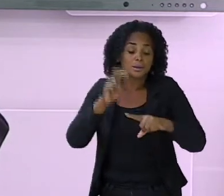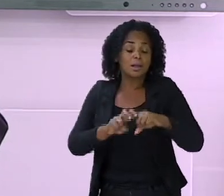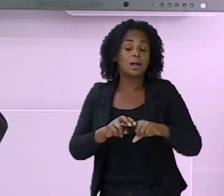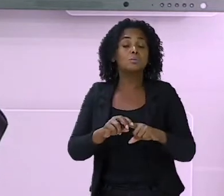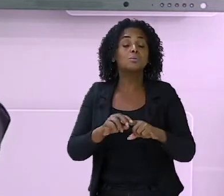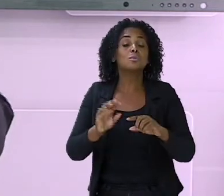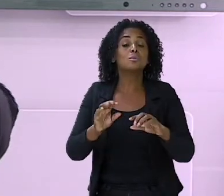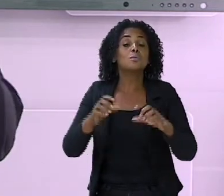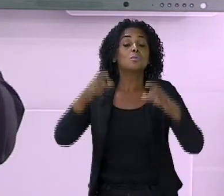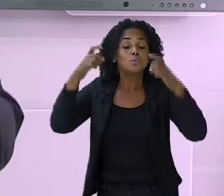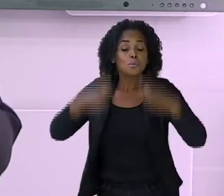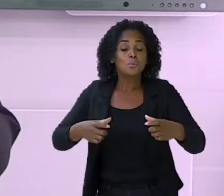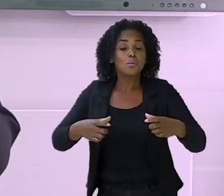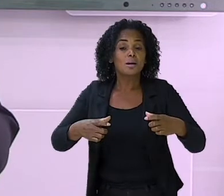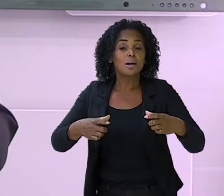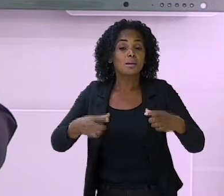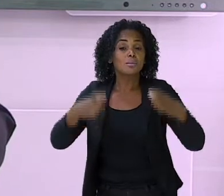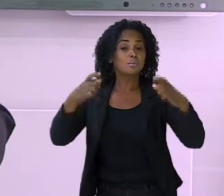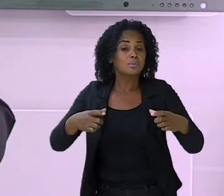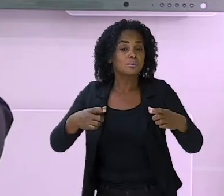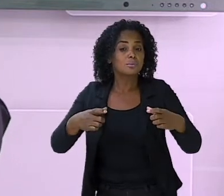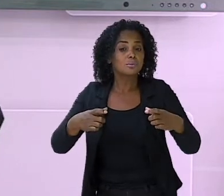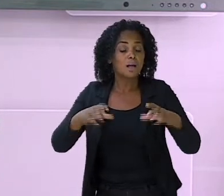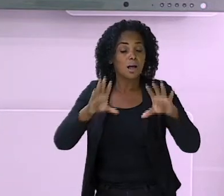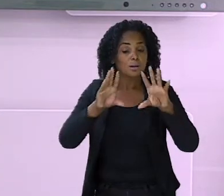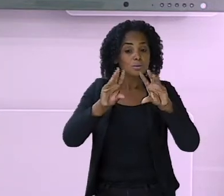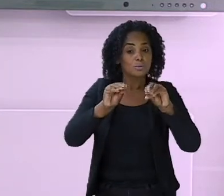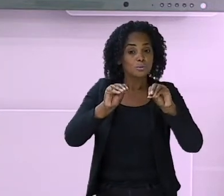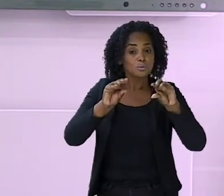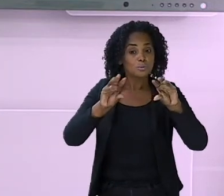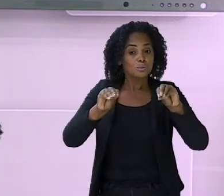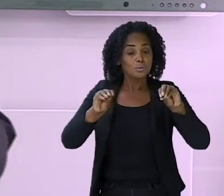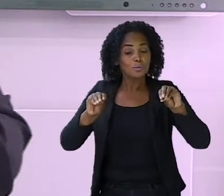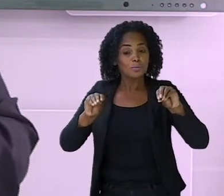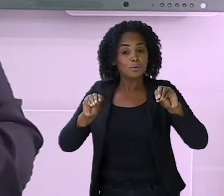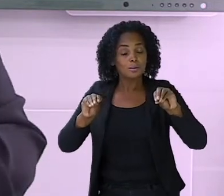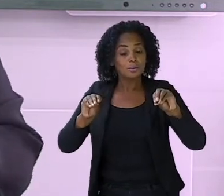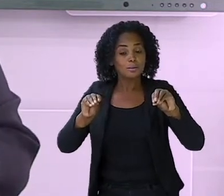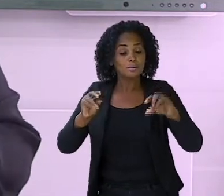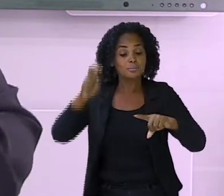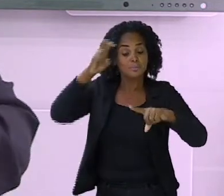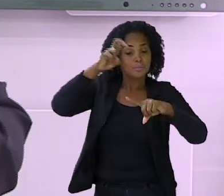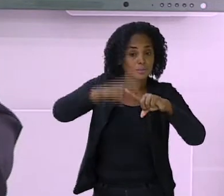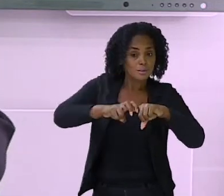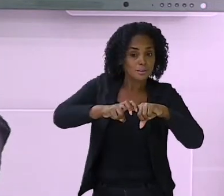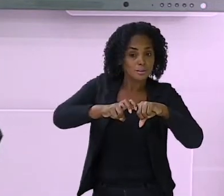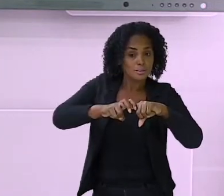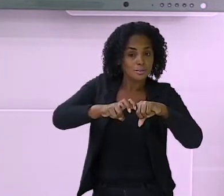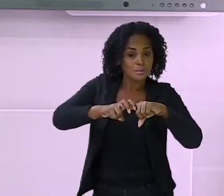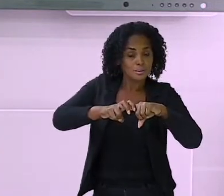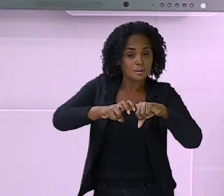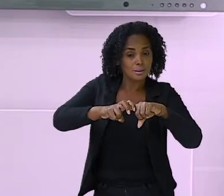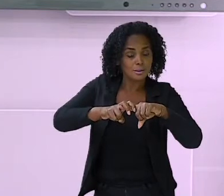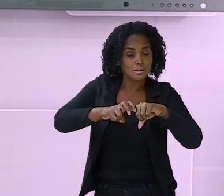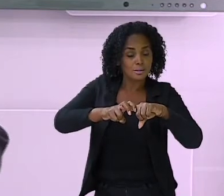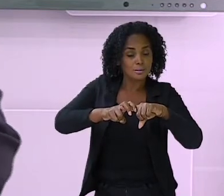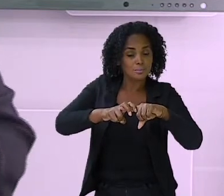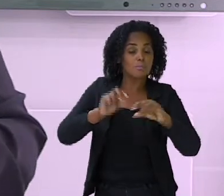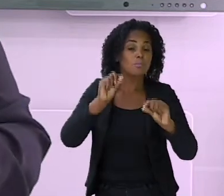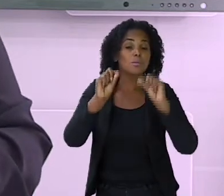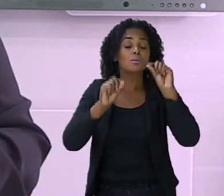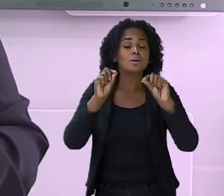sofá? Numa cadeira? O que você está usando aí para apoiar a sua